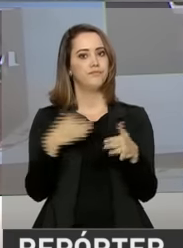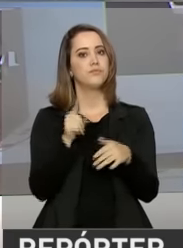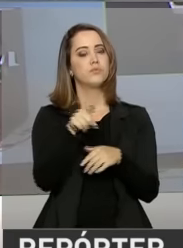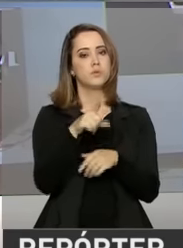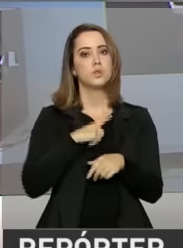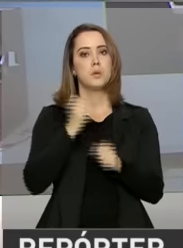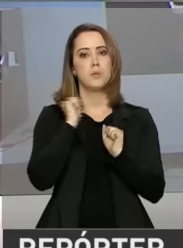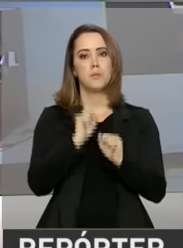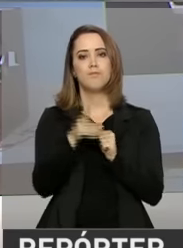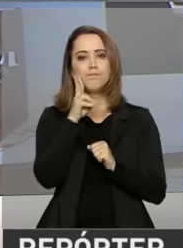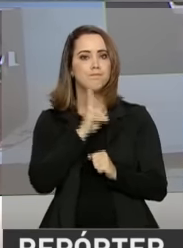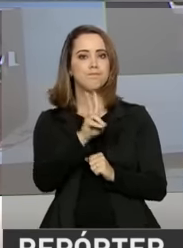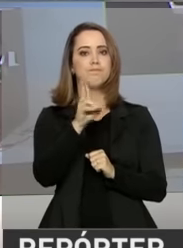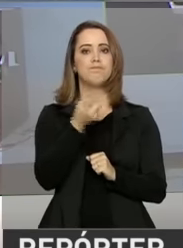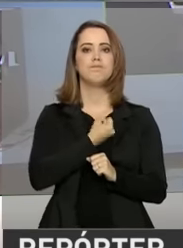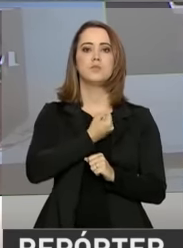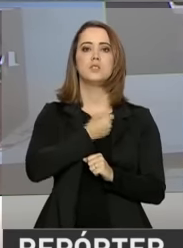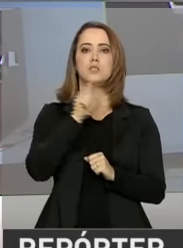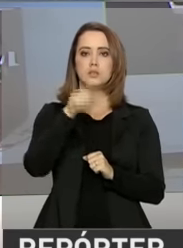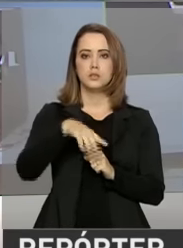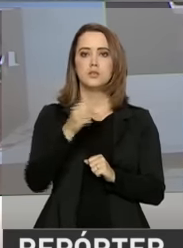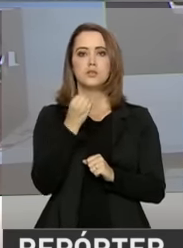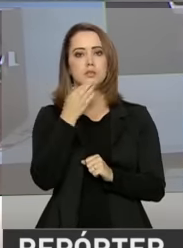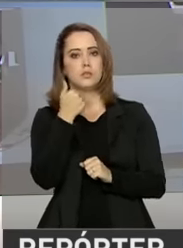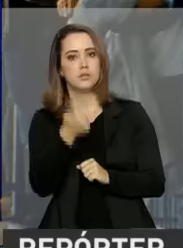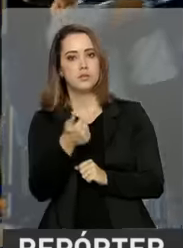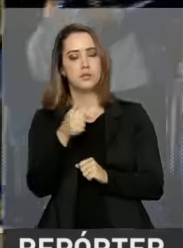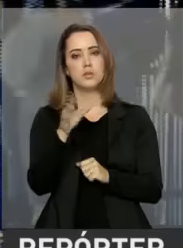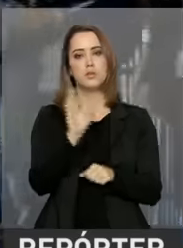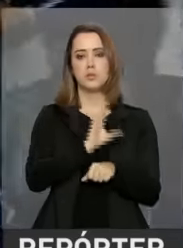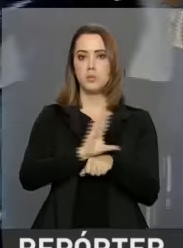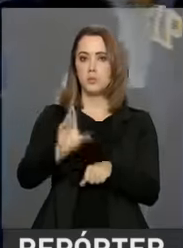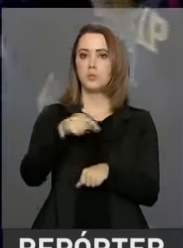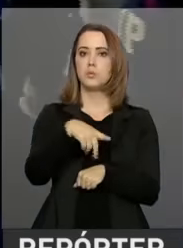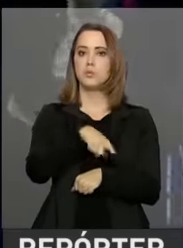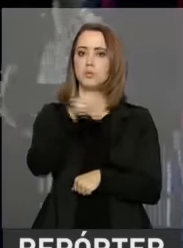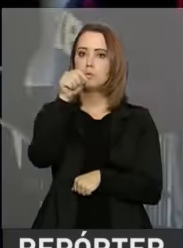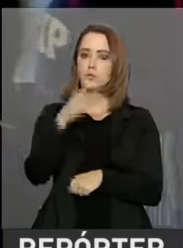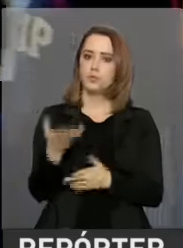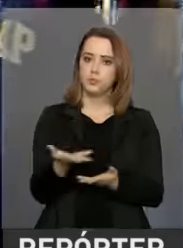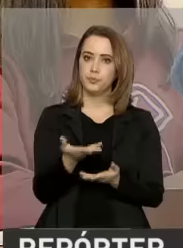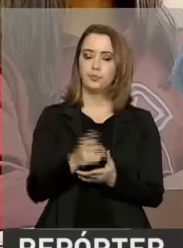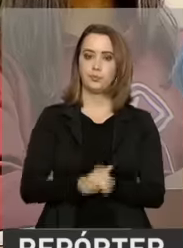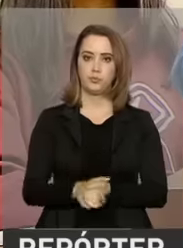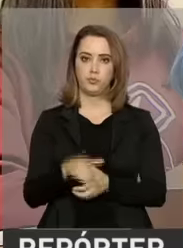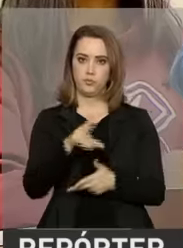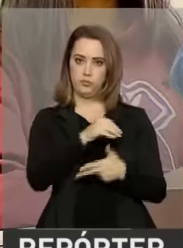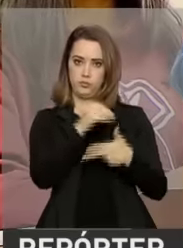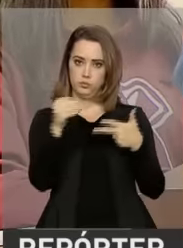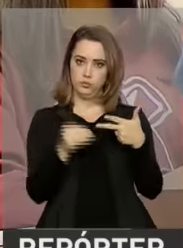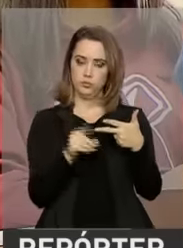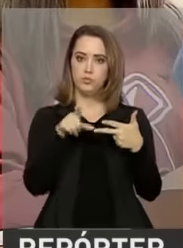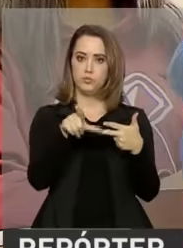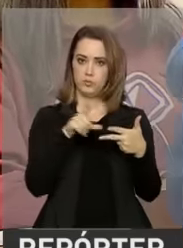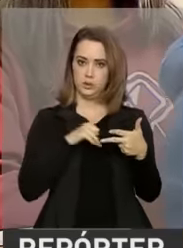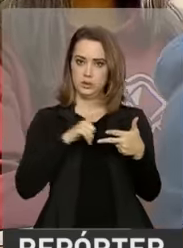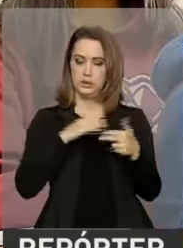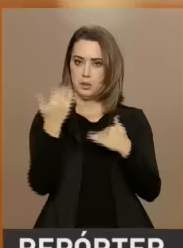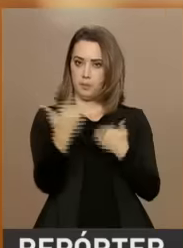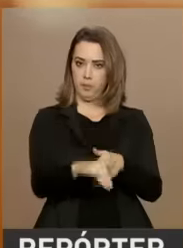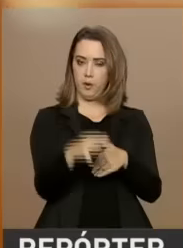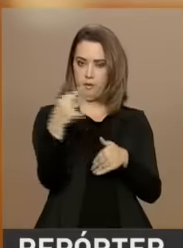ainda se a nota é suficiente pro curso escolhido no dia do Exame Nacional do Ensino Médio os estudantes